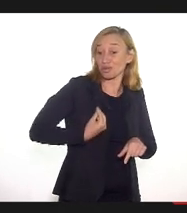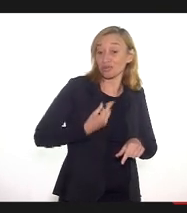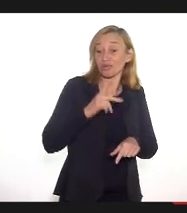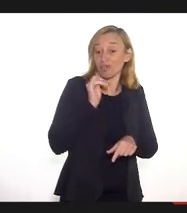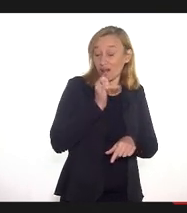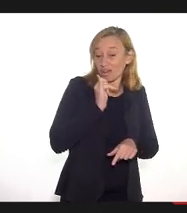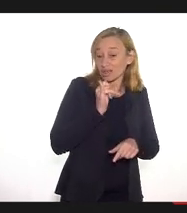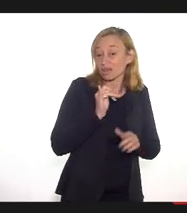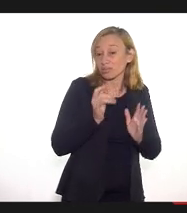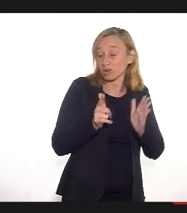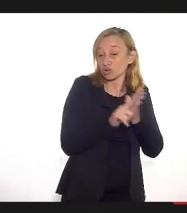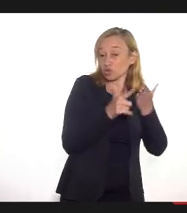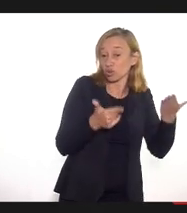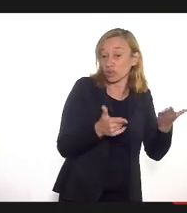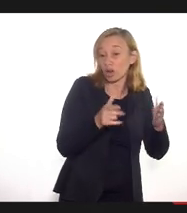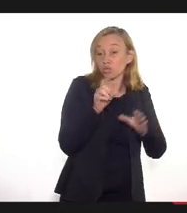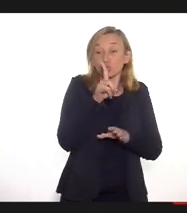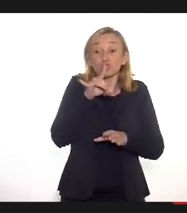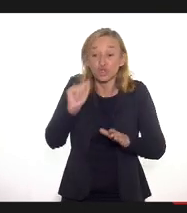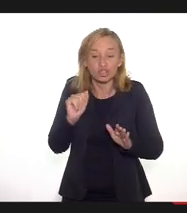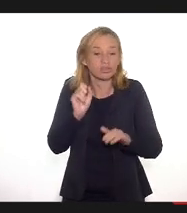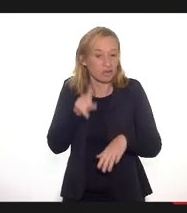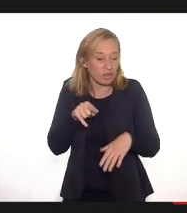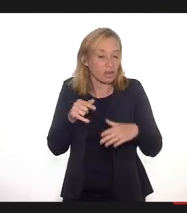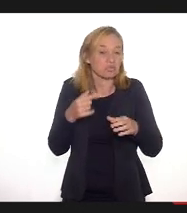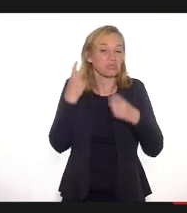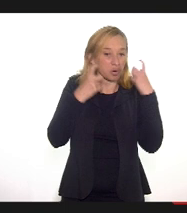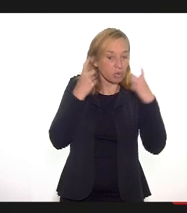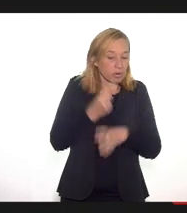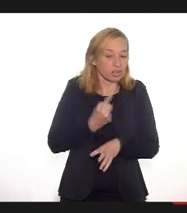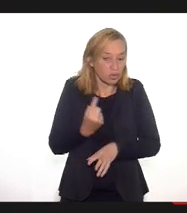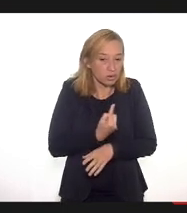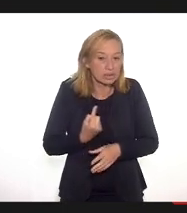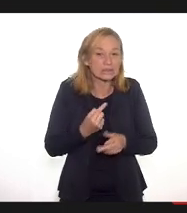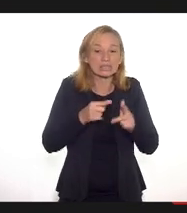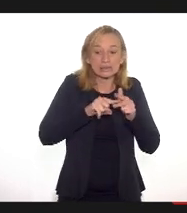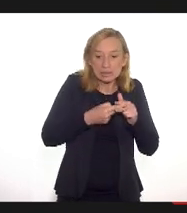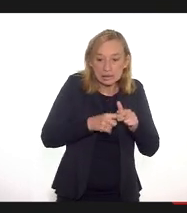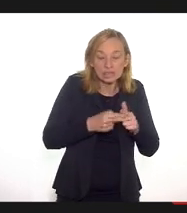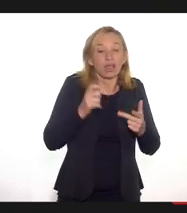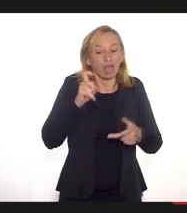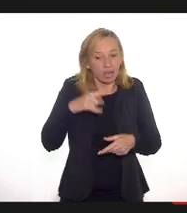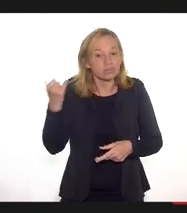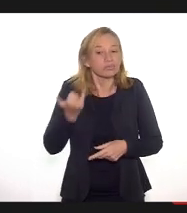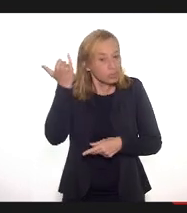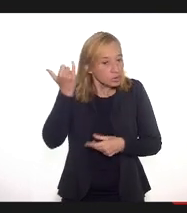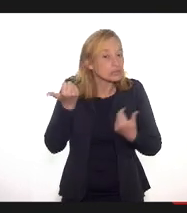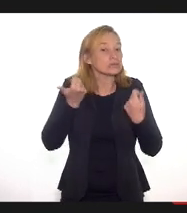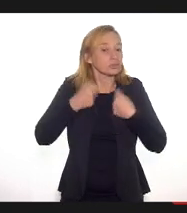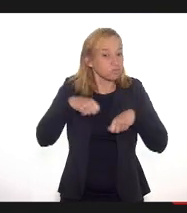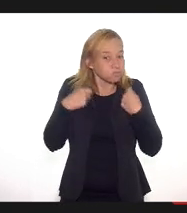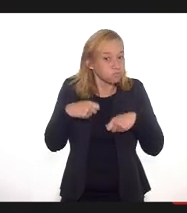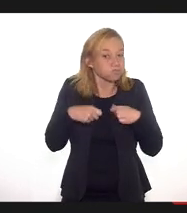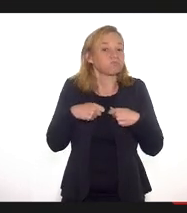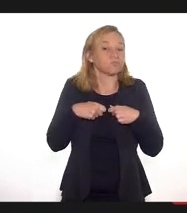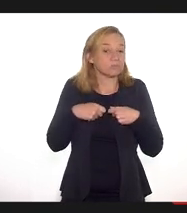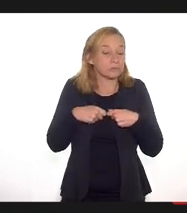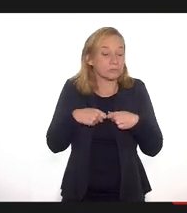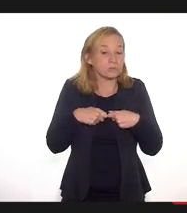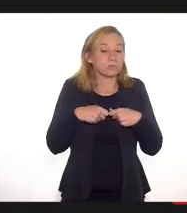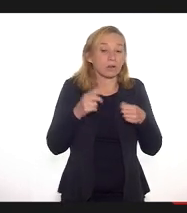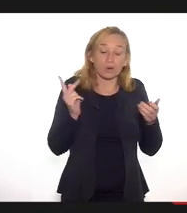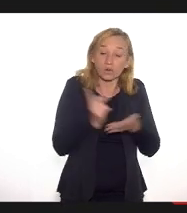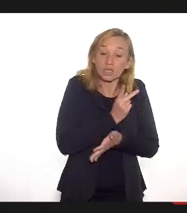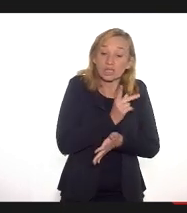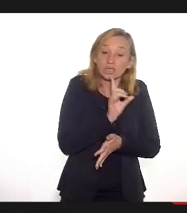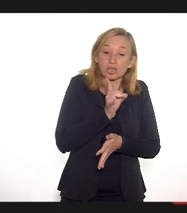por matéria do jornal O Dia, é algo que nos preocupa. Então, essa manutenção, ela é importante, ela precisa estar ocorrendo não